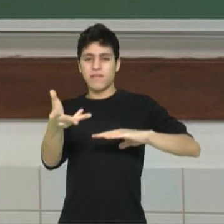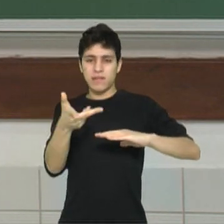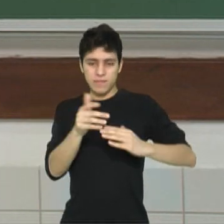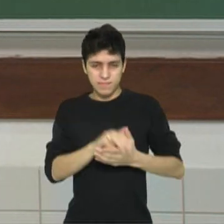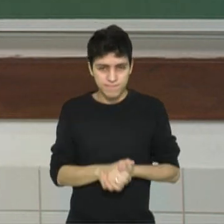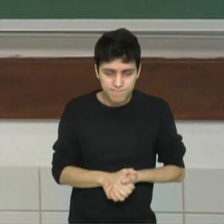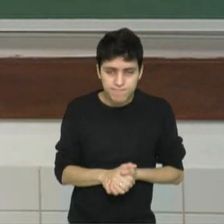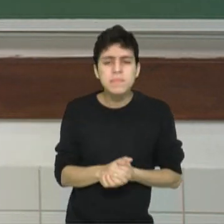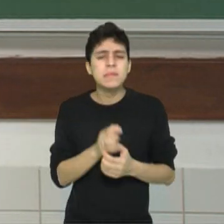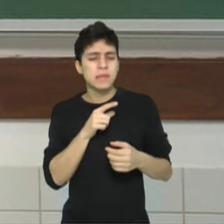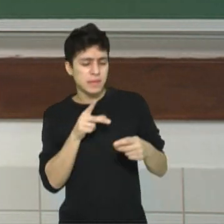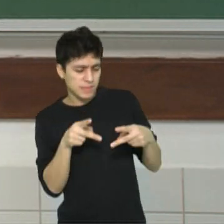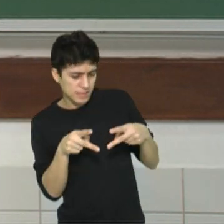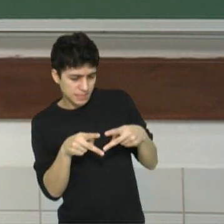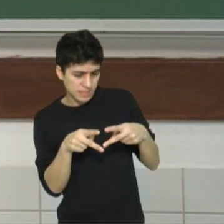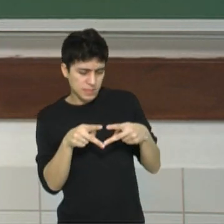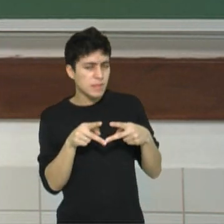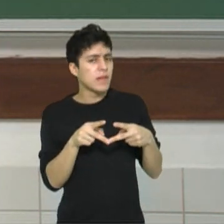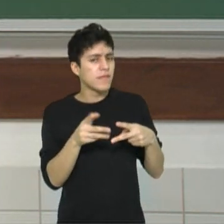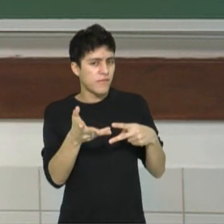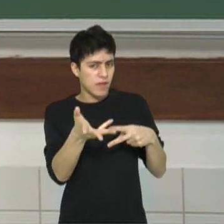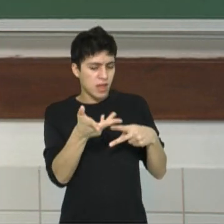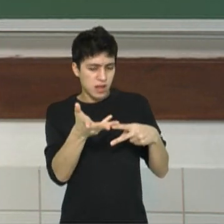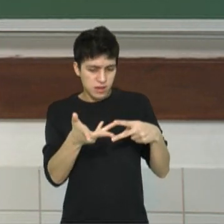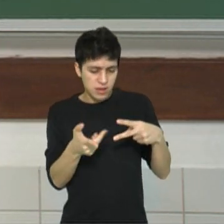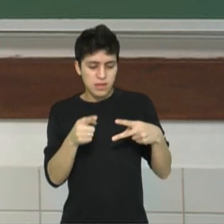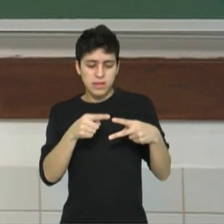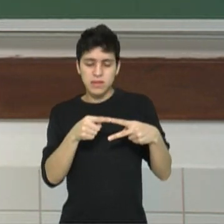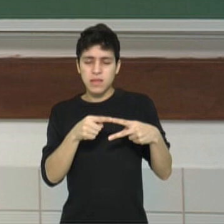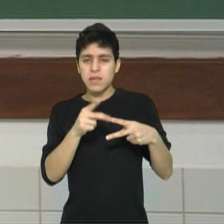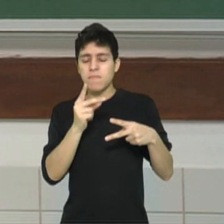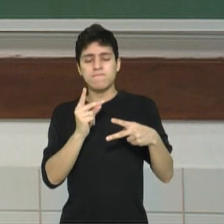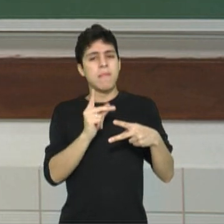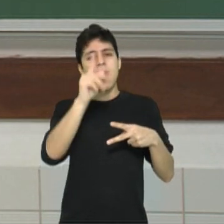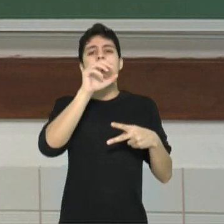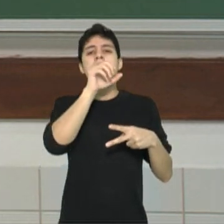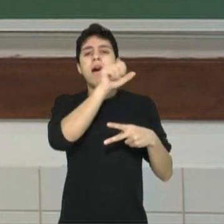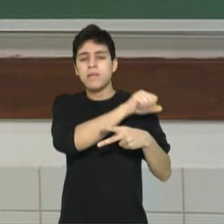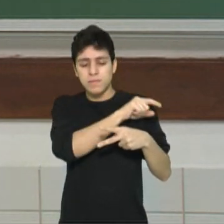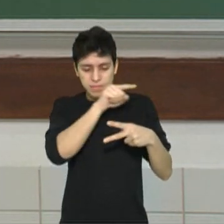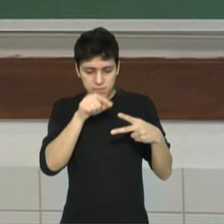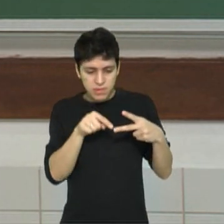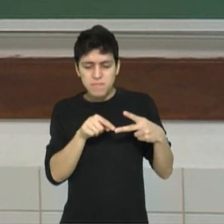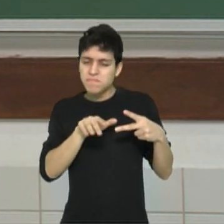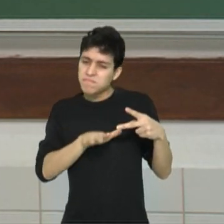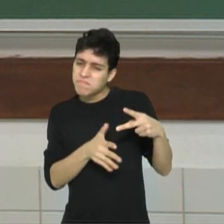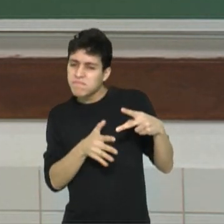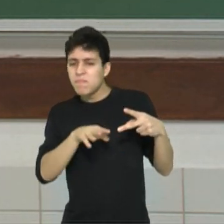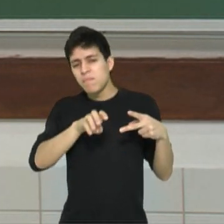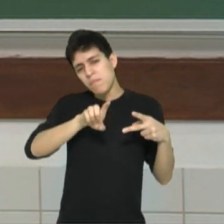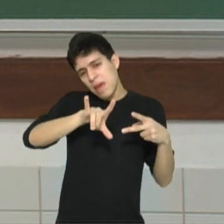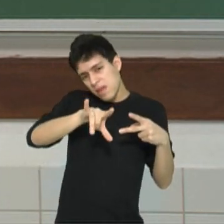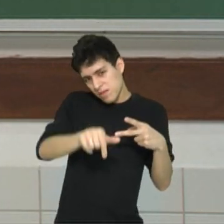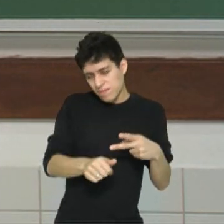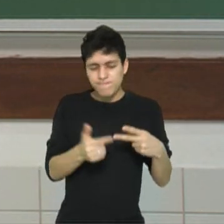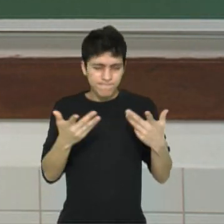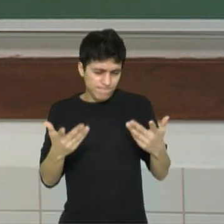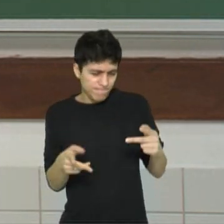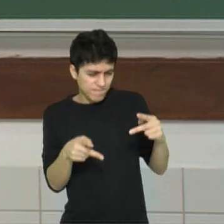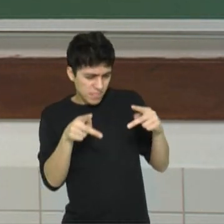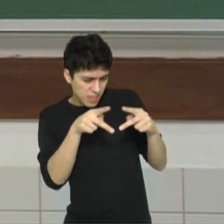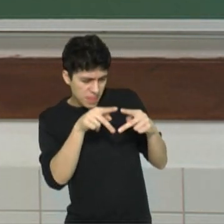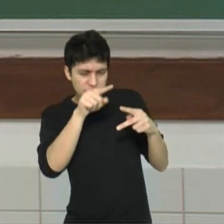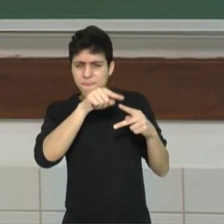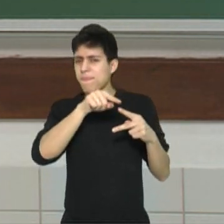de velocidade. A velocidade que a gente chama de instantânea e a velocidade média, tá? Então, o que seria